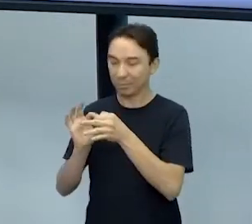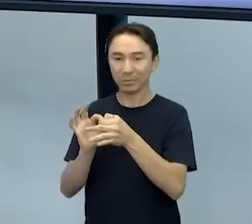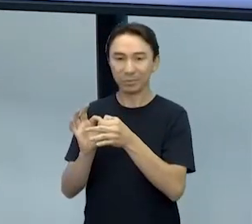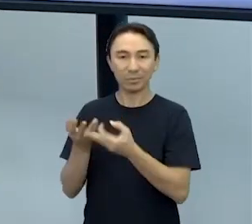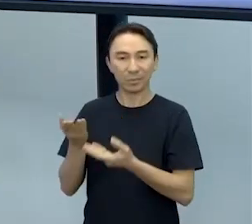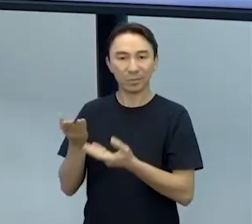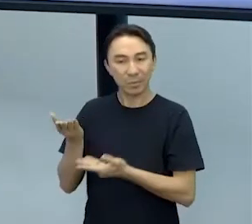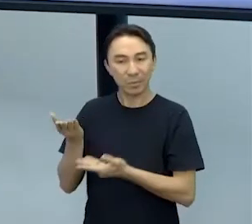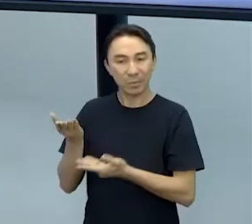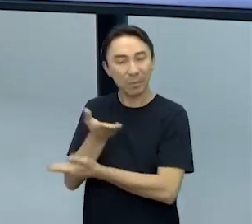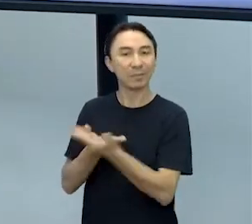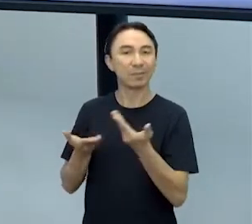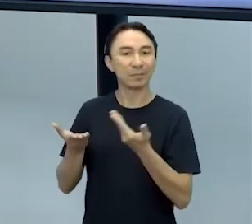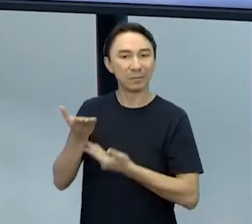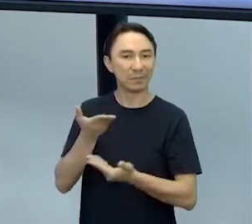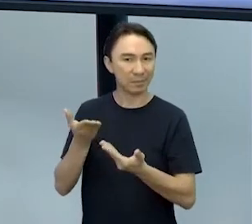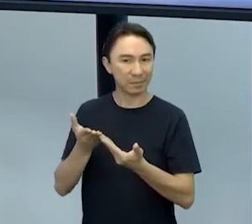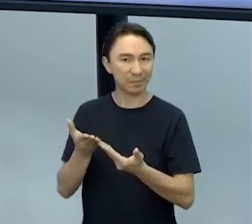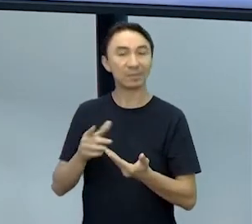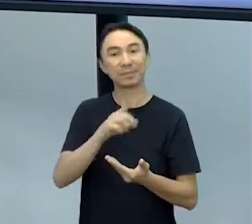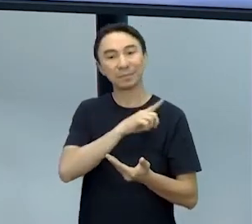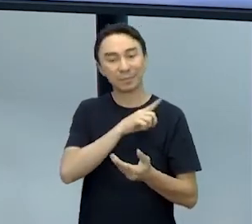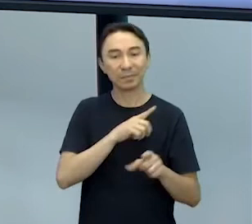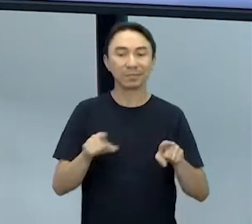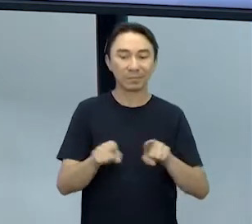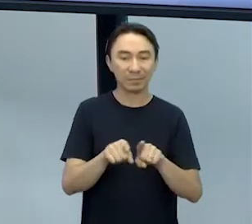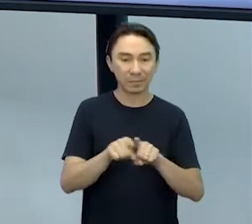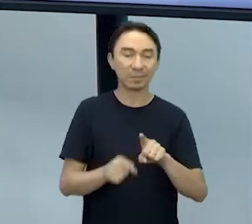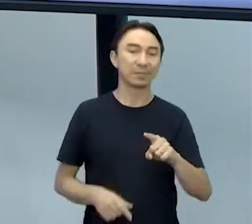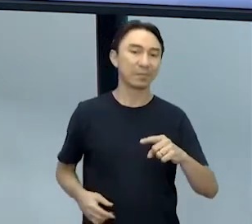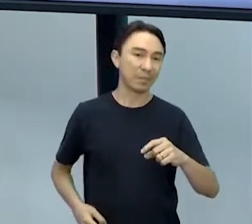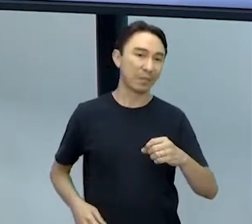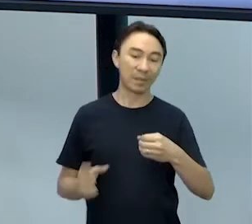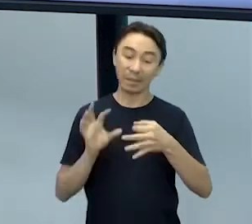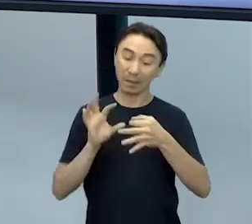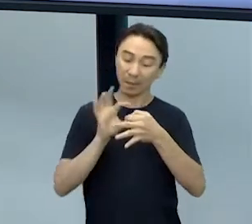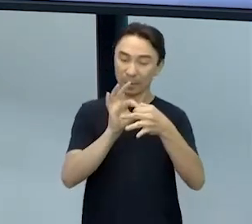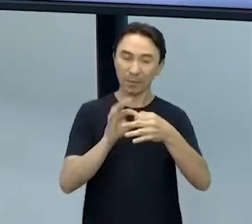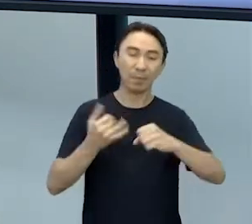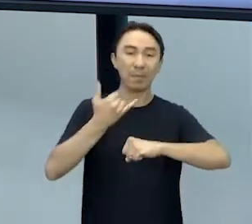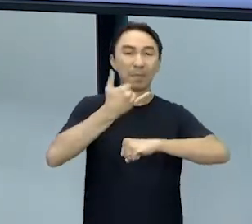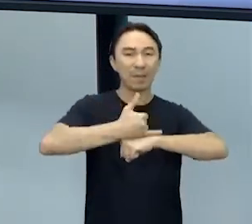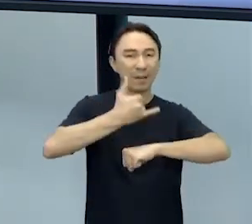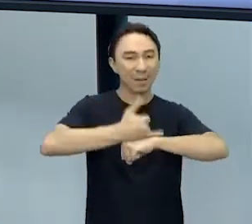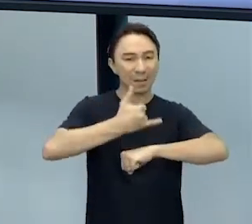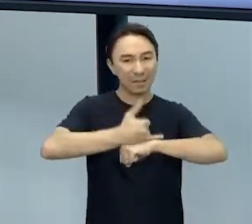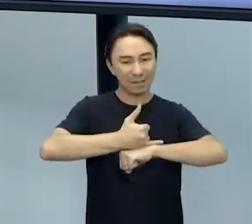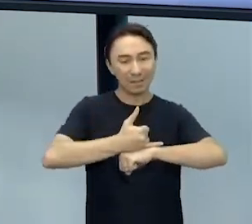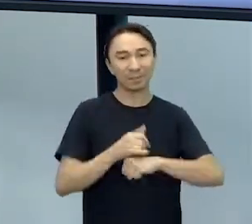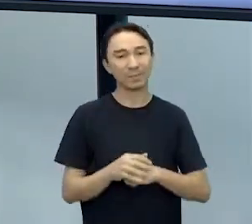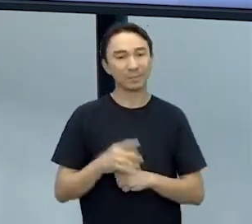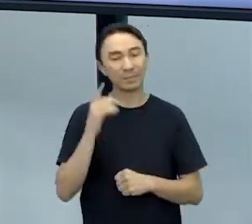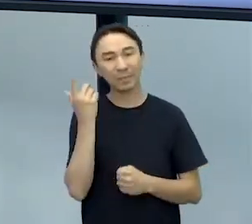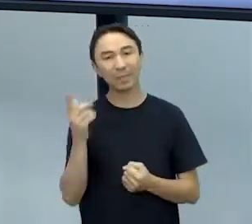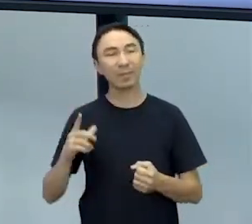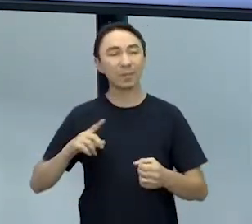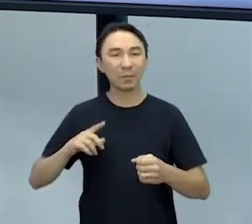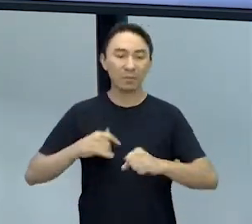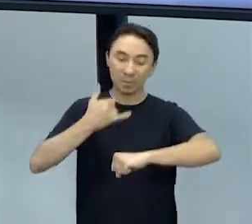eu vou dar o exemplo da ligação metálica. O que que acontece na ligação metálica? Os metais, eles têm a tendência